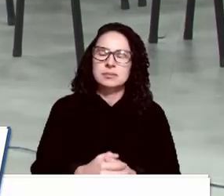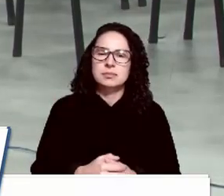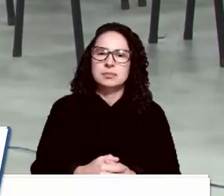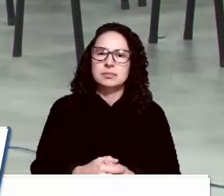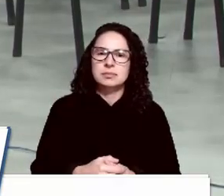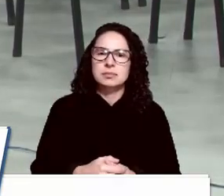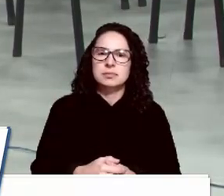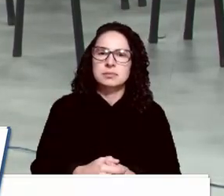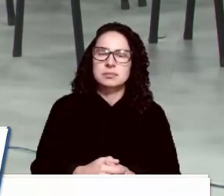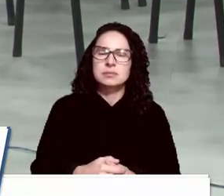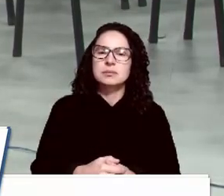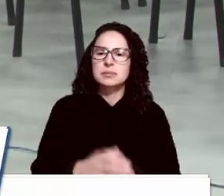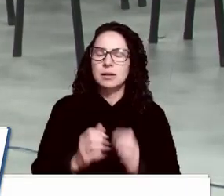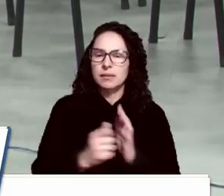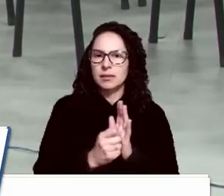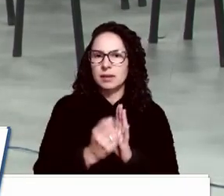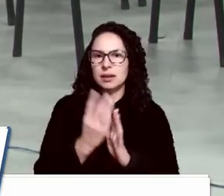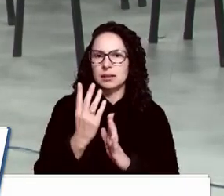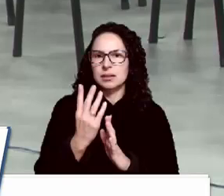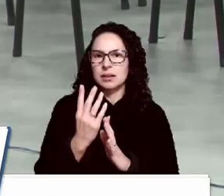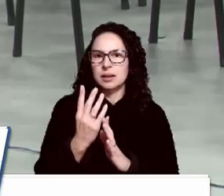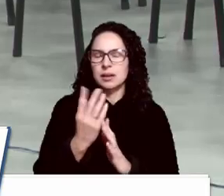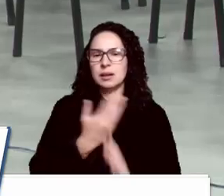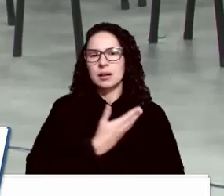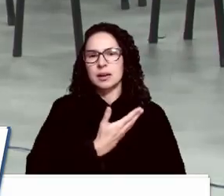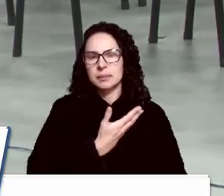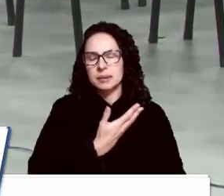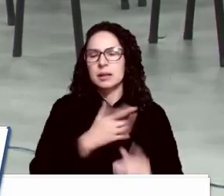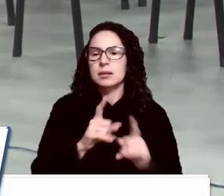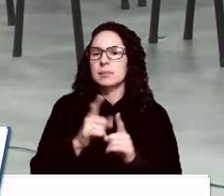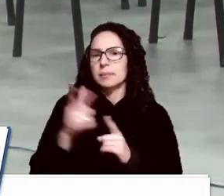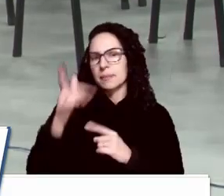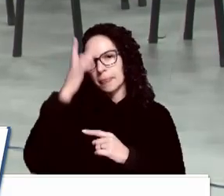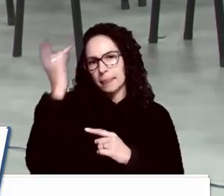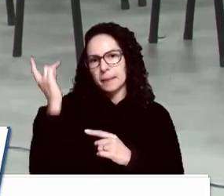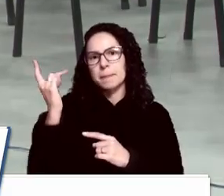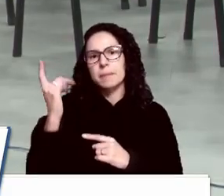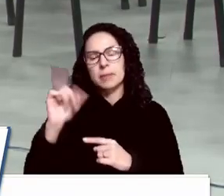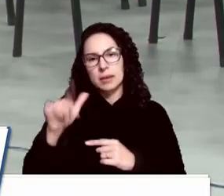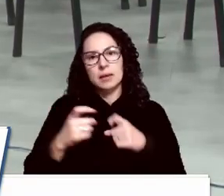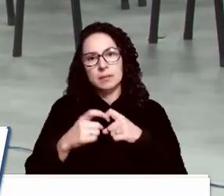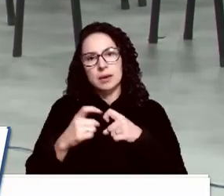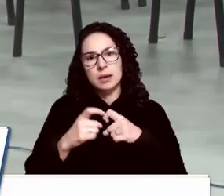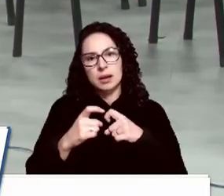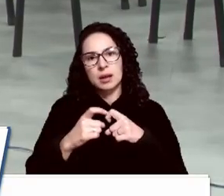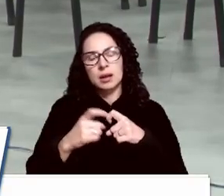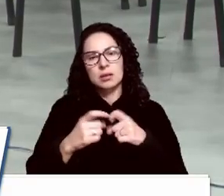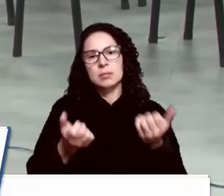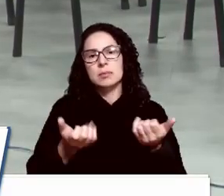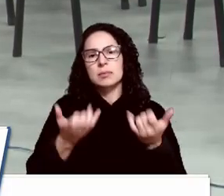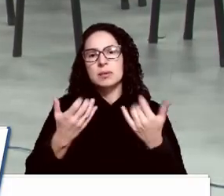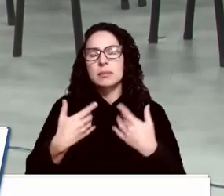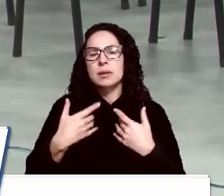Por vezes, amigos meus e conhecidos que são médicos me relatam que eles